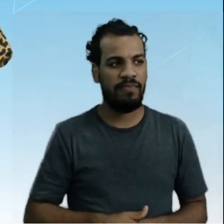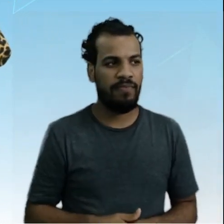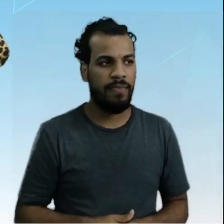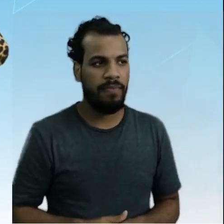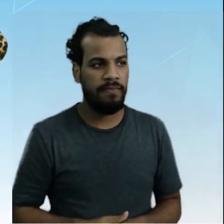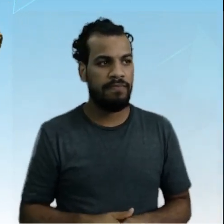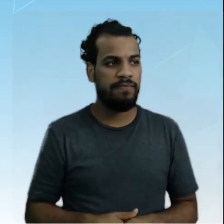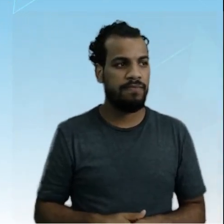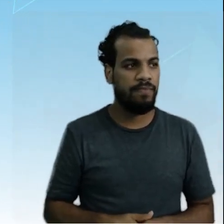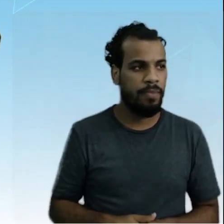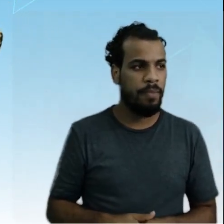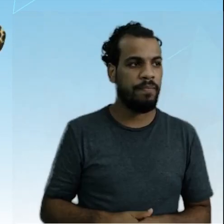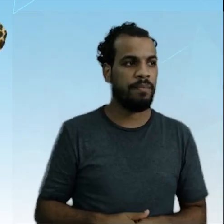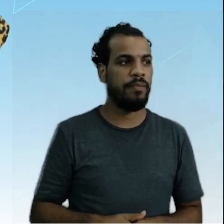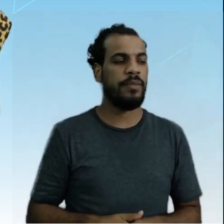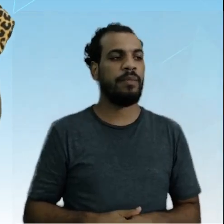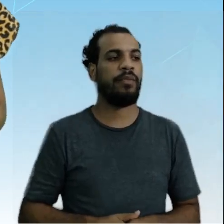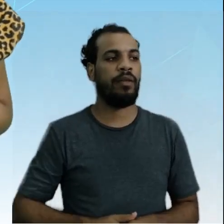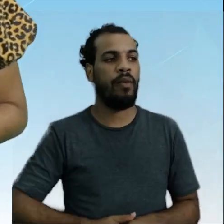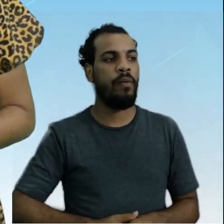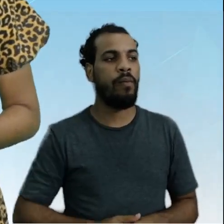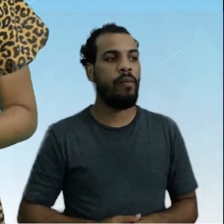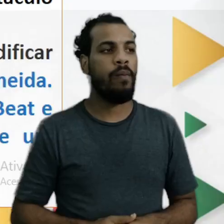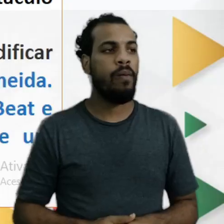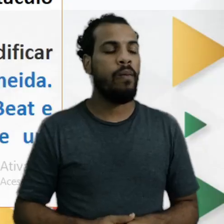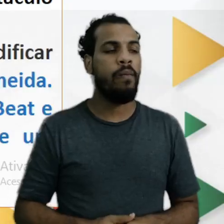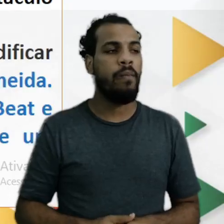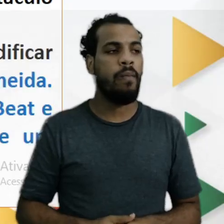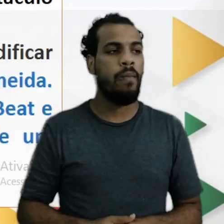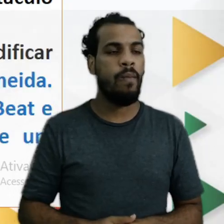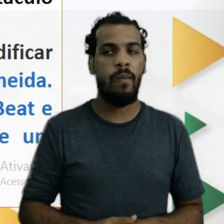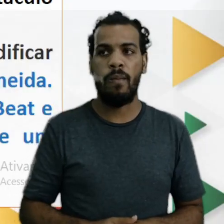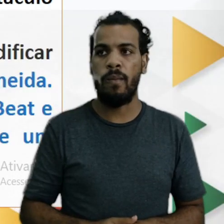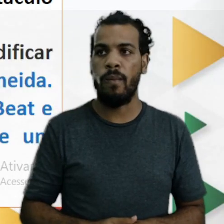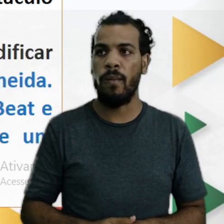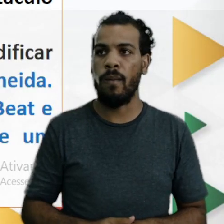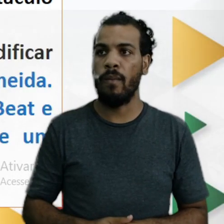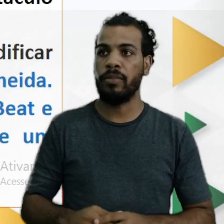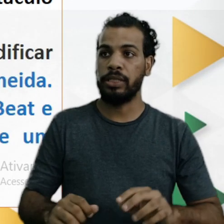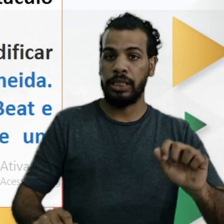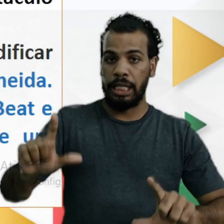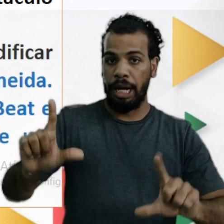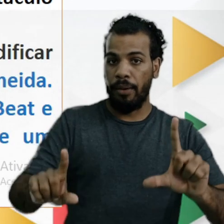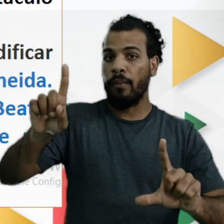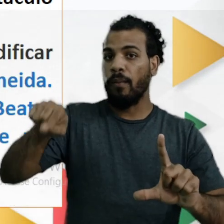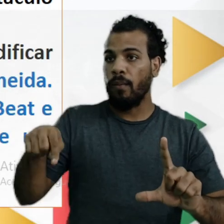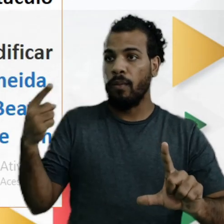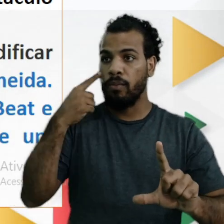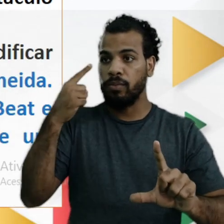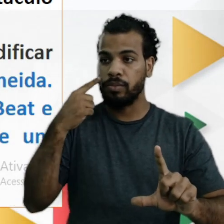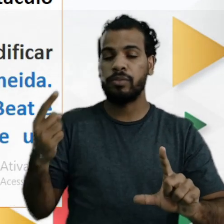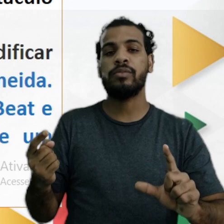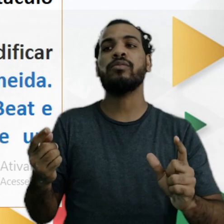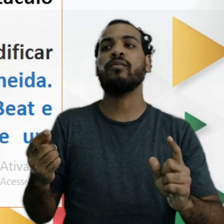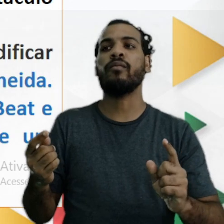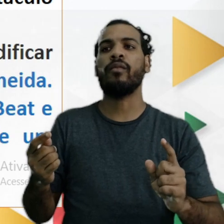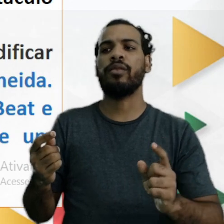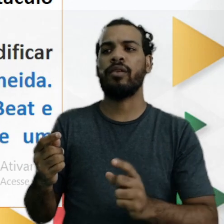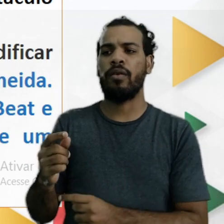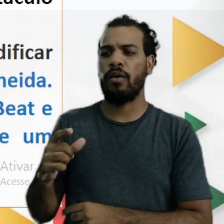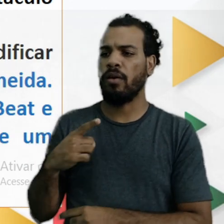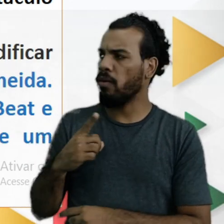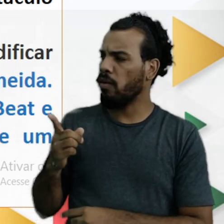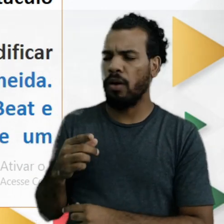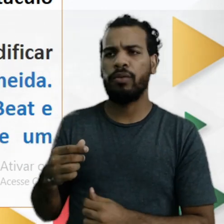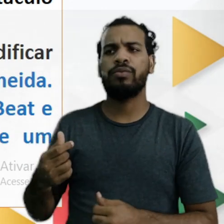Na tela, nós temos aqui algumas informações bem interessantes sobre a questão do cordel do fogo encantado. O segundo tópico aqui,